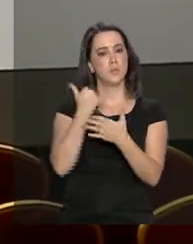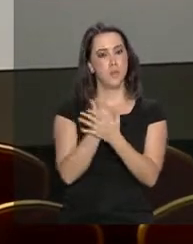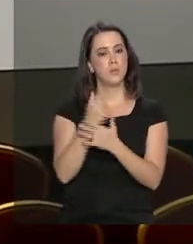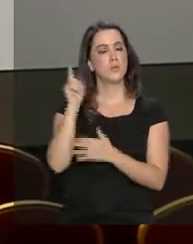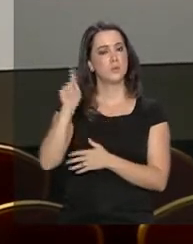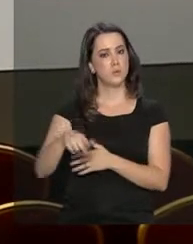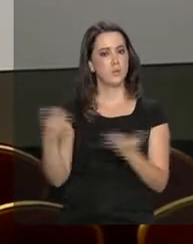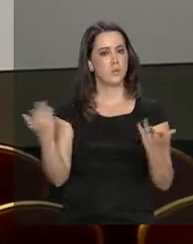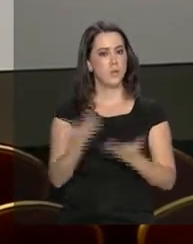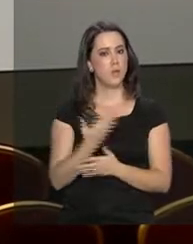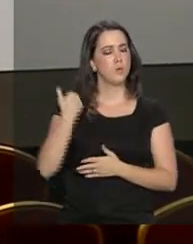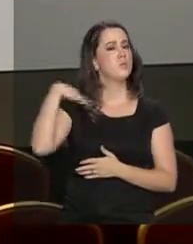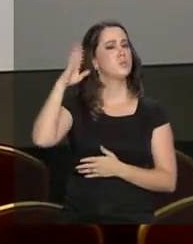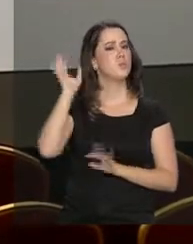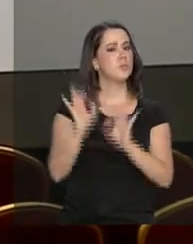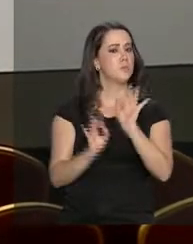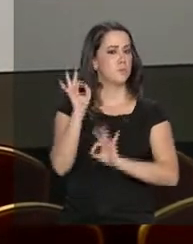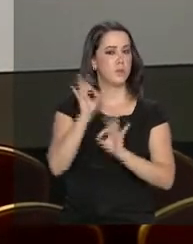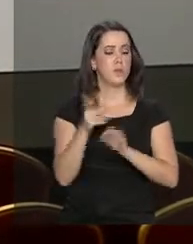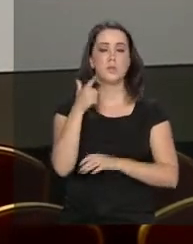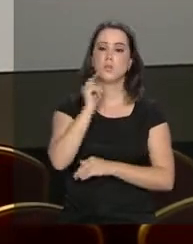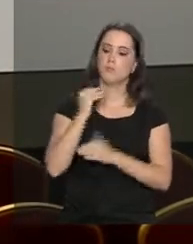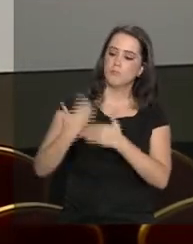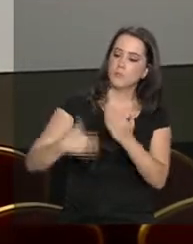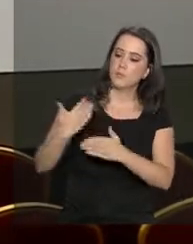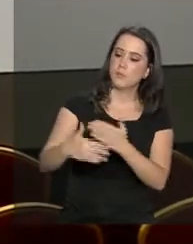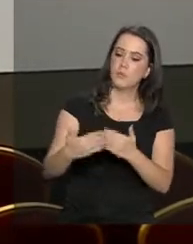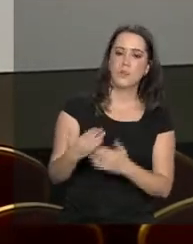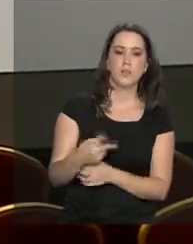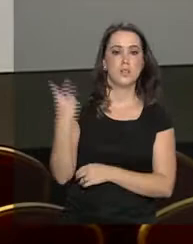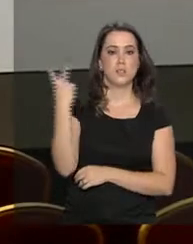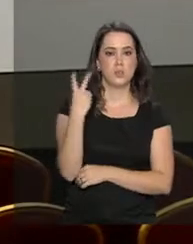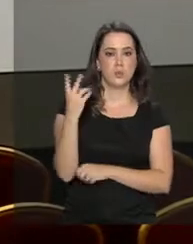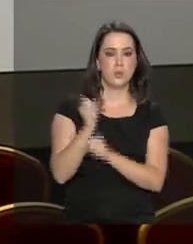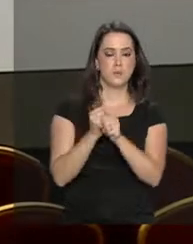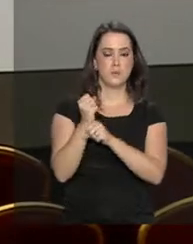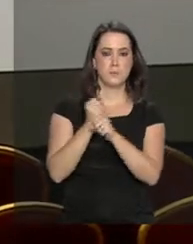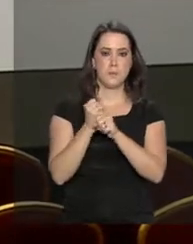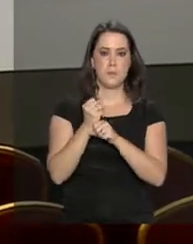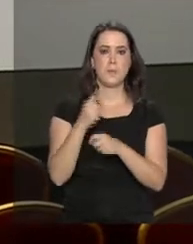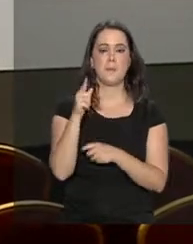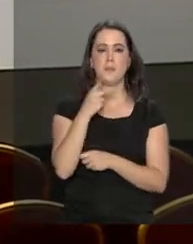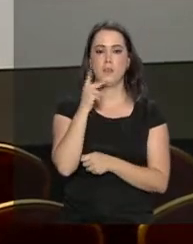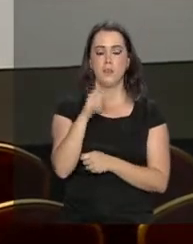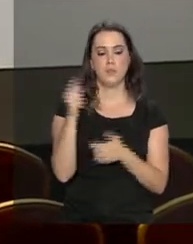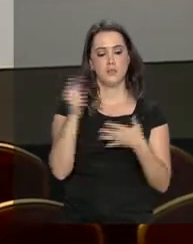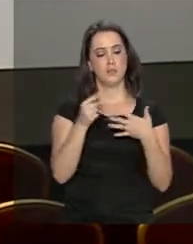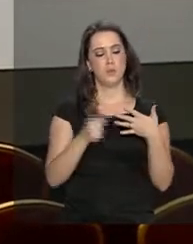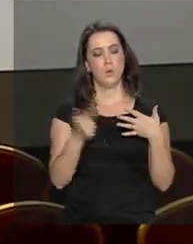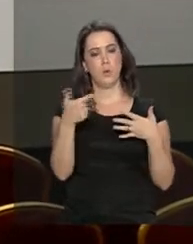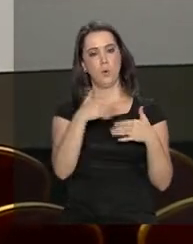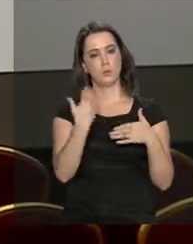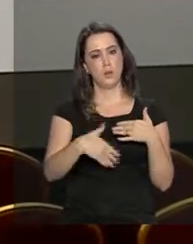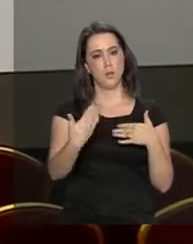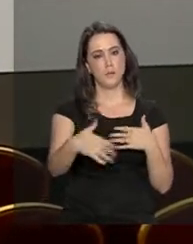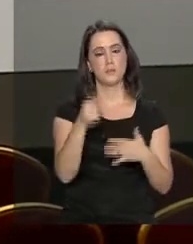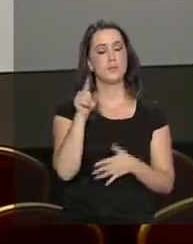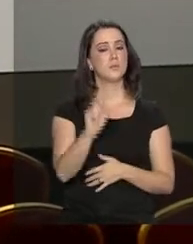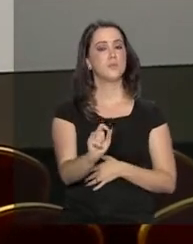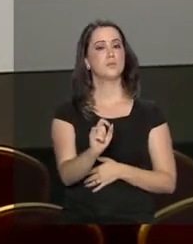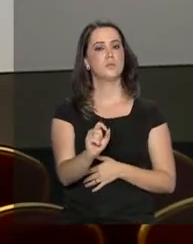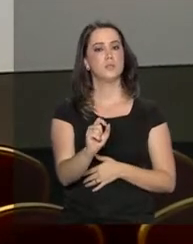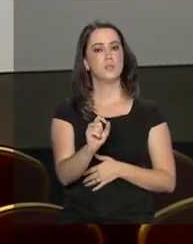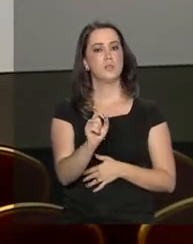hoje mais preparado e que conseguiu avançar nos últimos dois anos aloísio nunes citou outro avanço que foi a